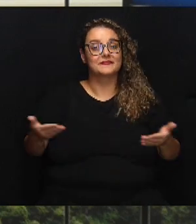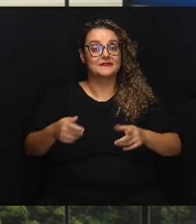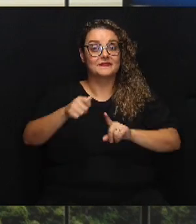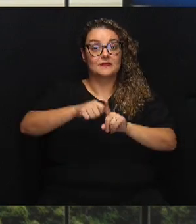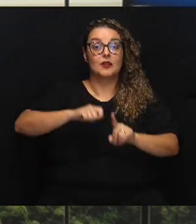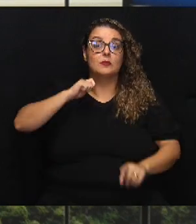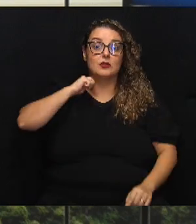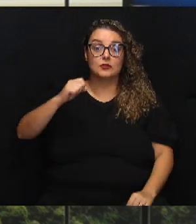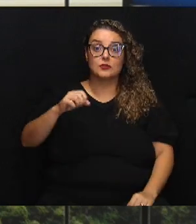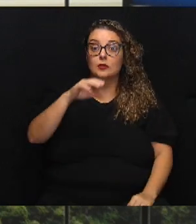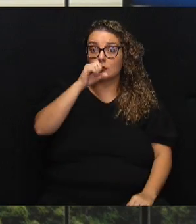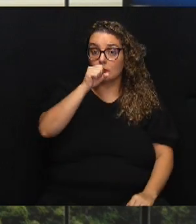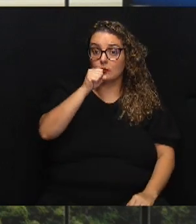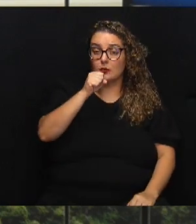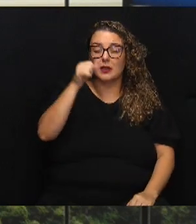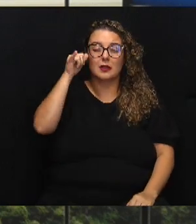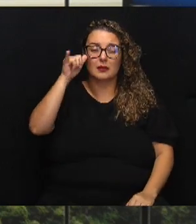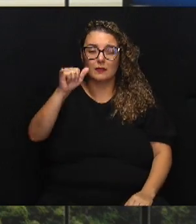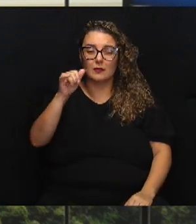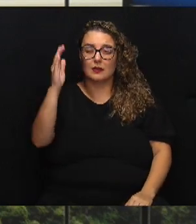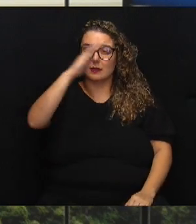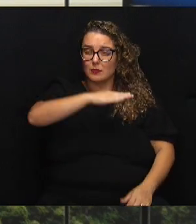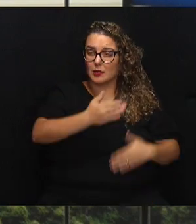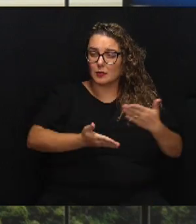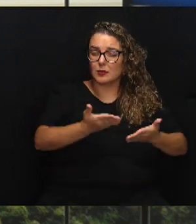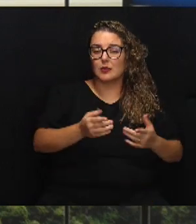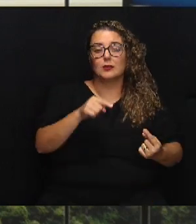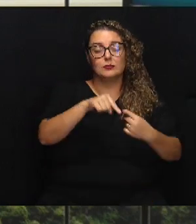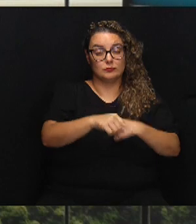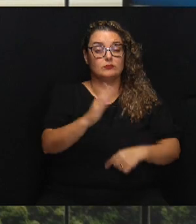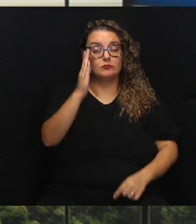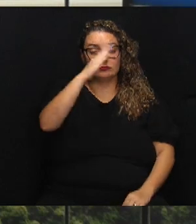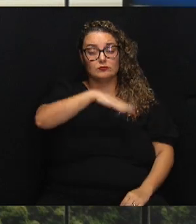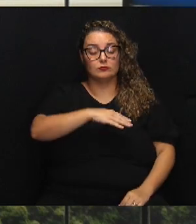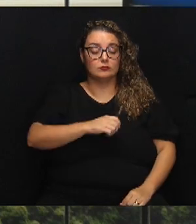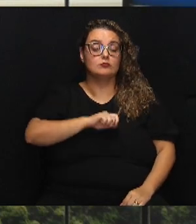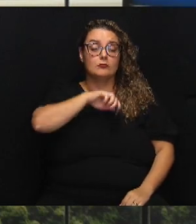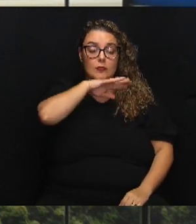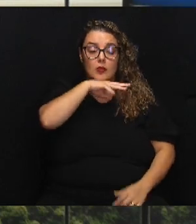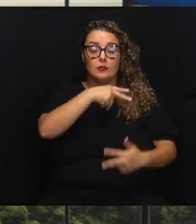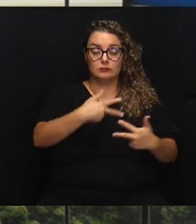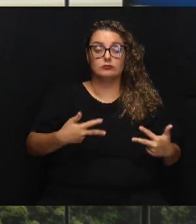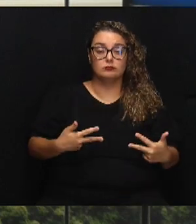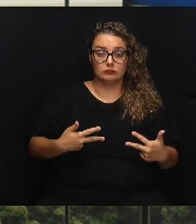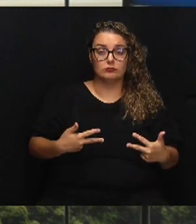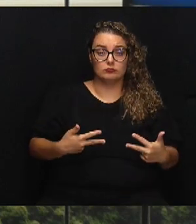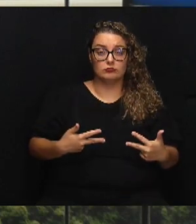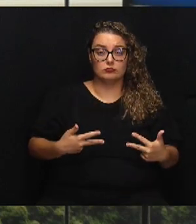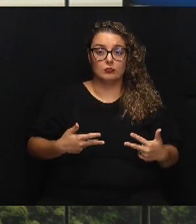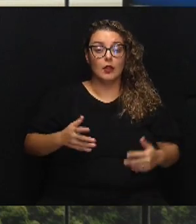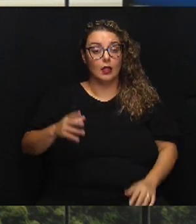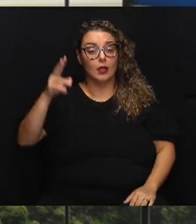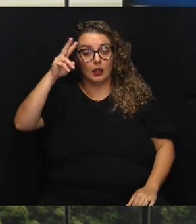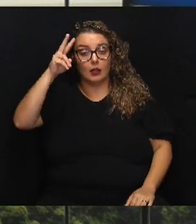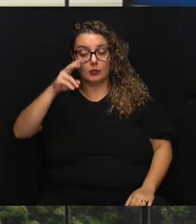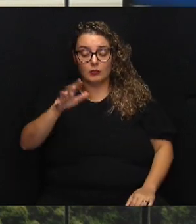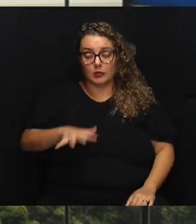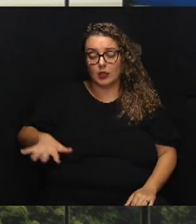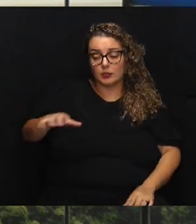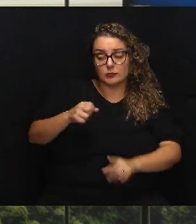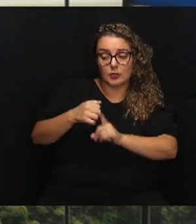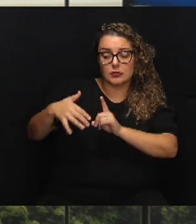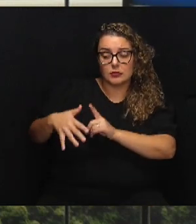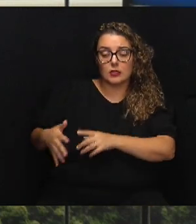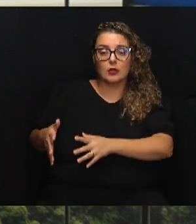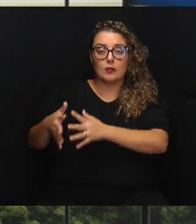prevenção da crueldade contra os animais. Tema que é lembrado mundialmente pela Sociedade Americana para a